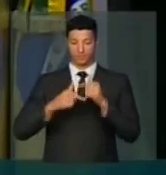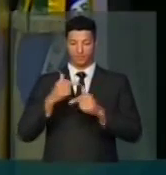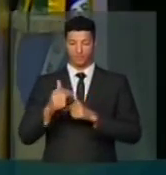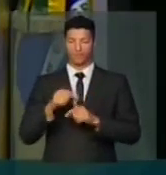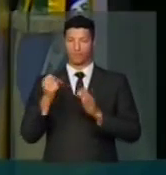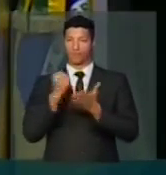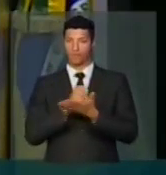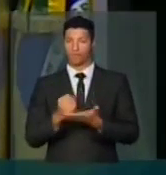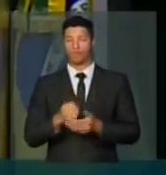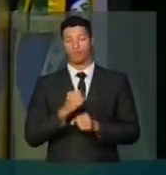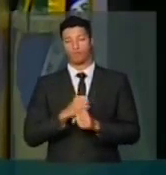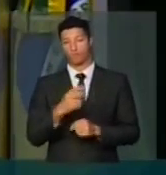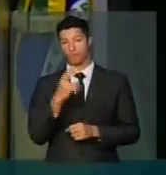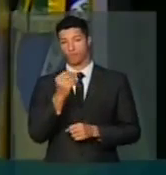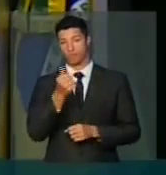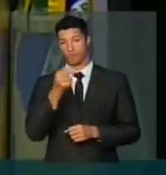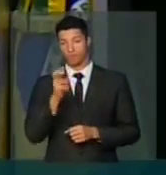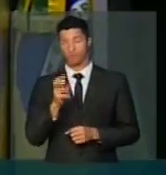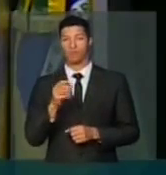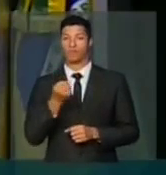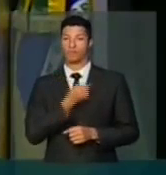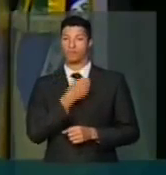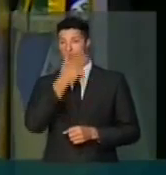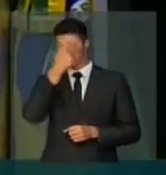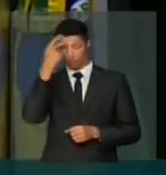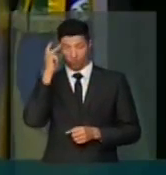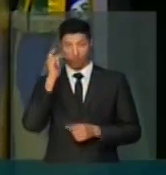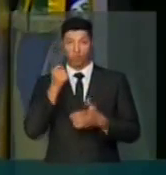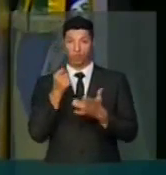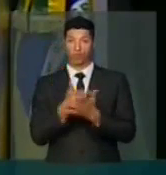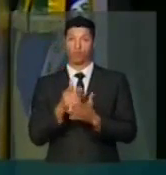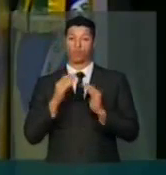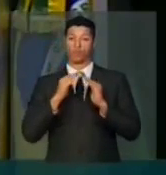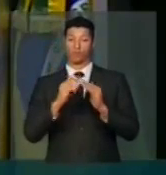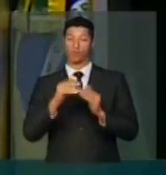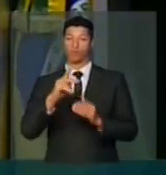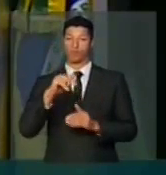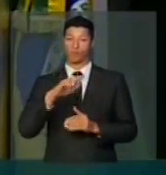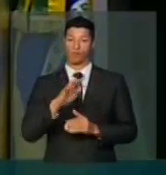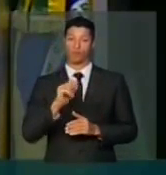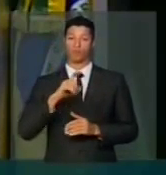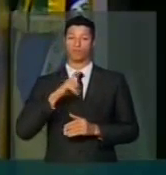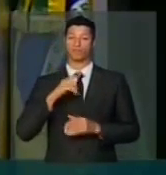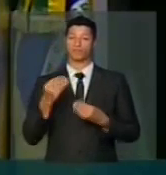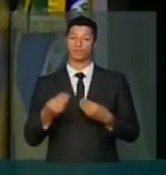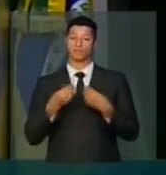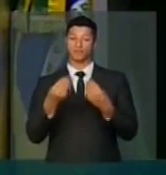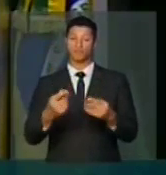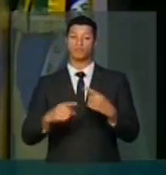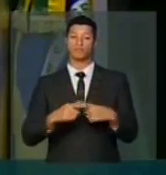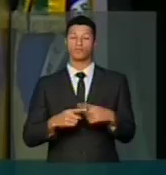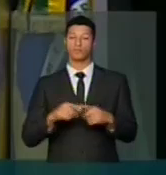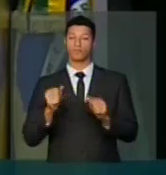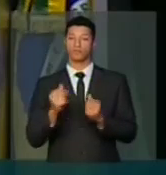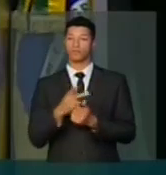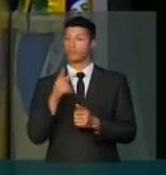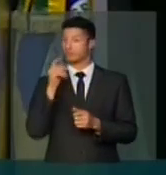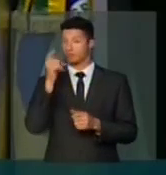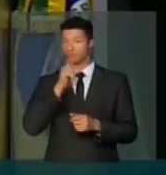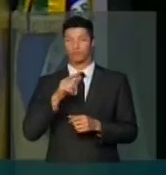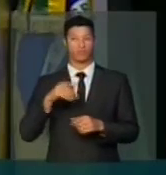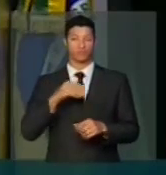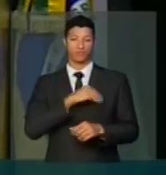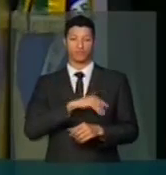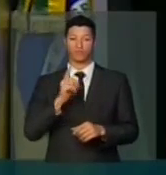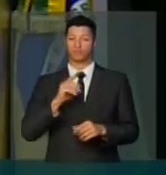carteira assinada em 2015. O número de pessoas que compraram imóvel na planta e tiveram que devolver porque as prestações não couberam no